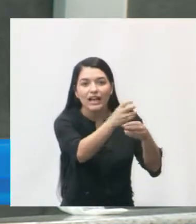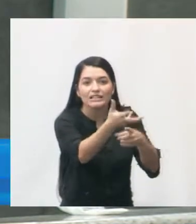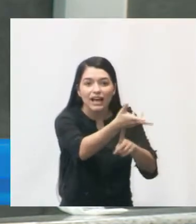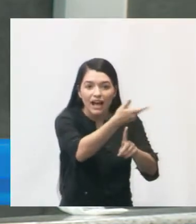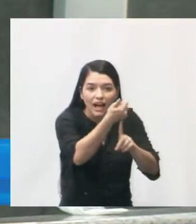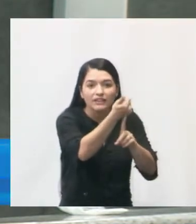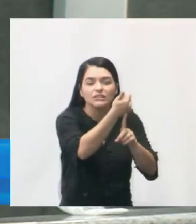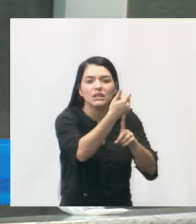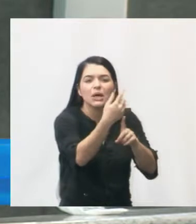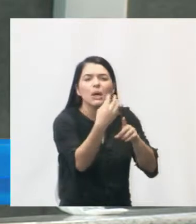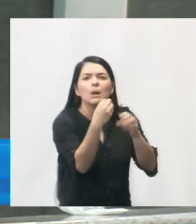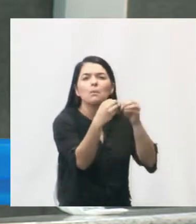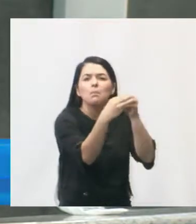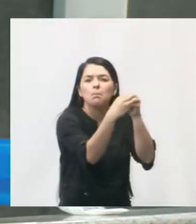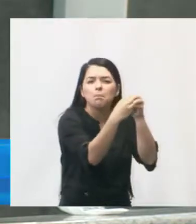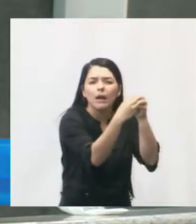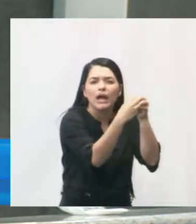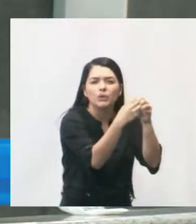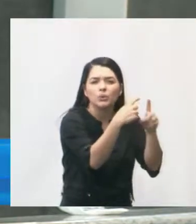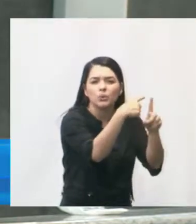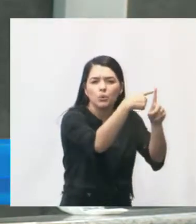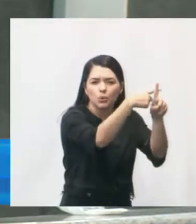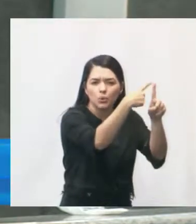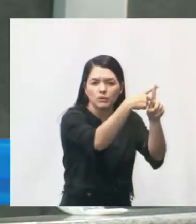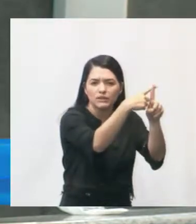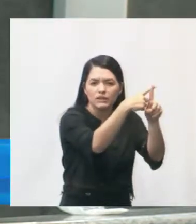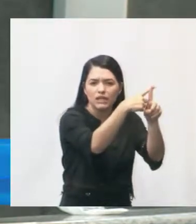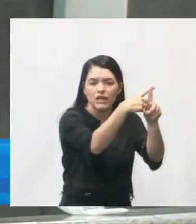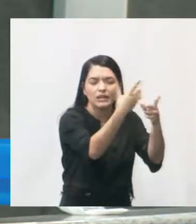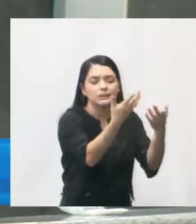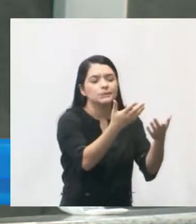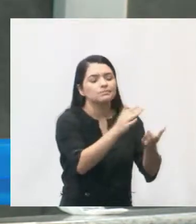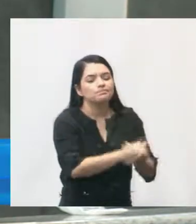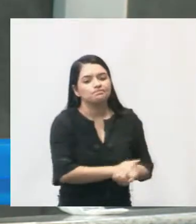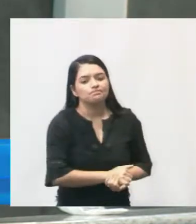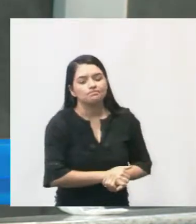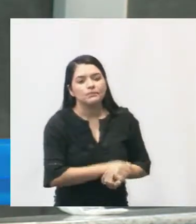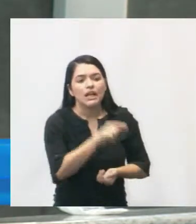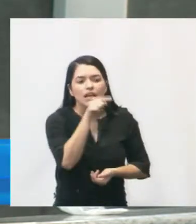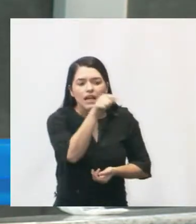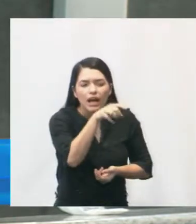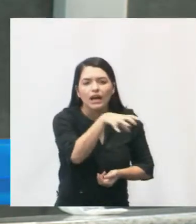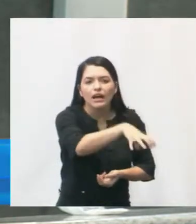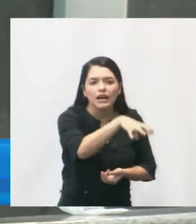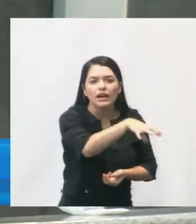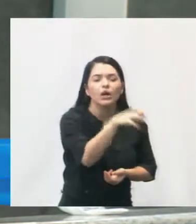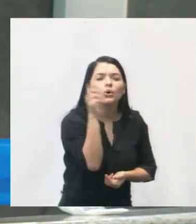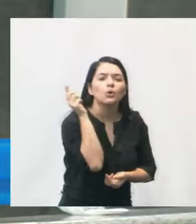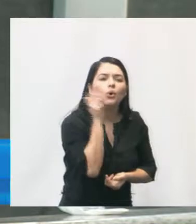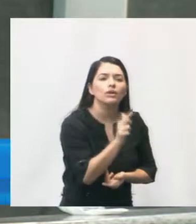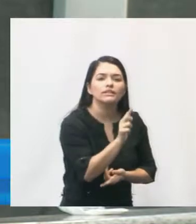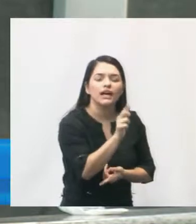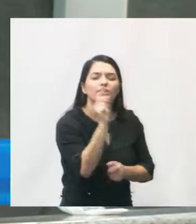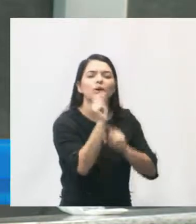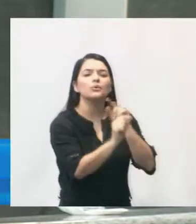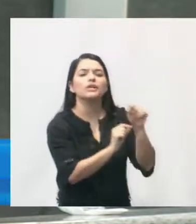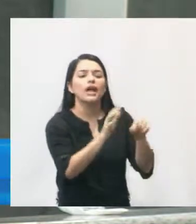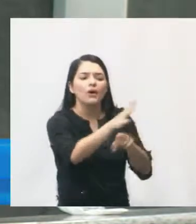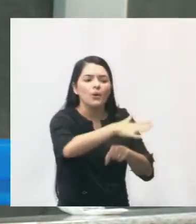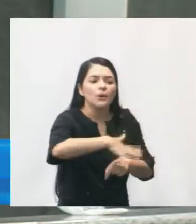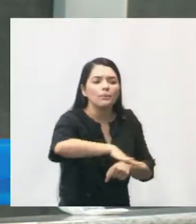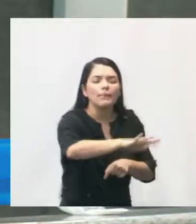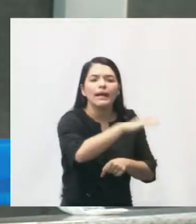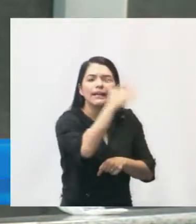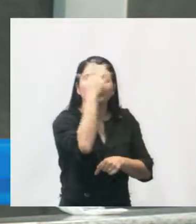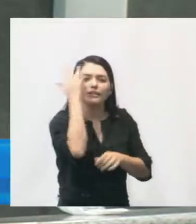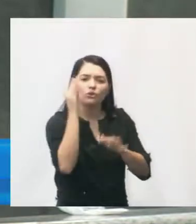do Papa, ao Cais das Artes, consiga se tornar uma área para as famílias da Enseada do